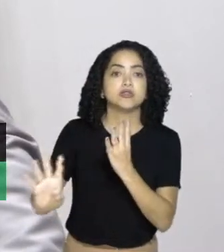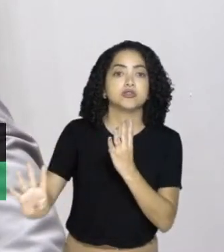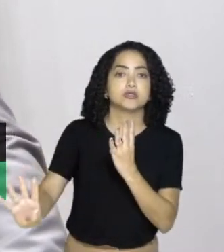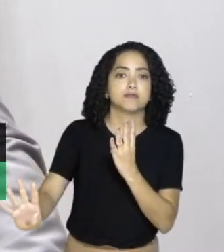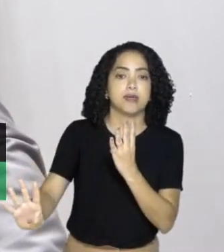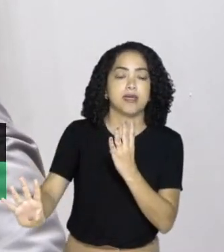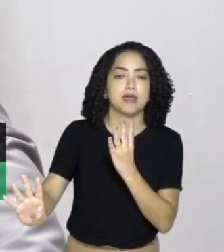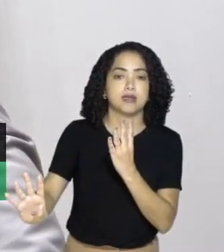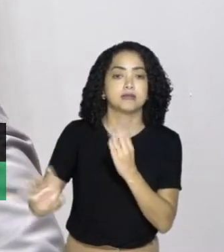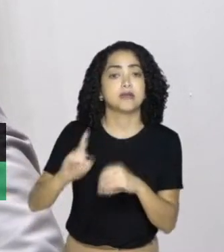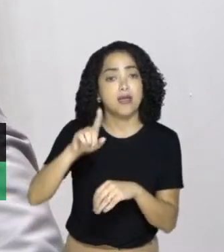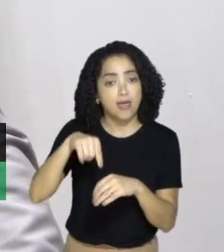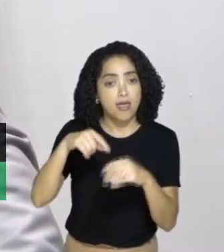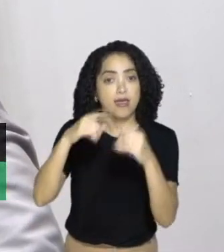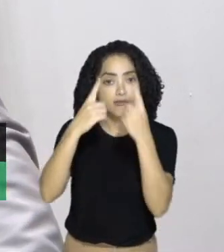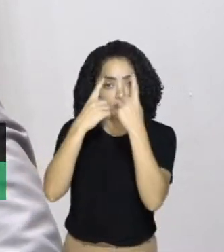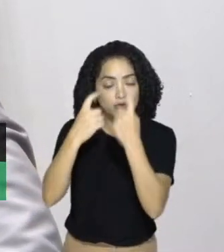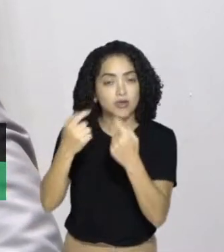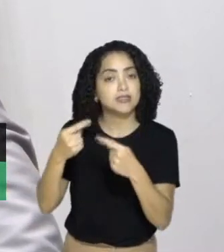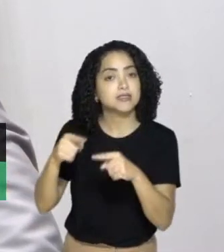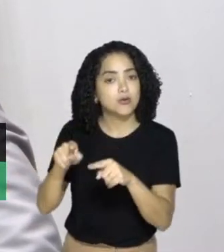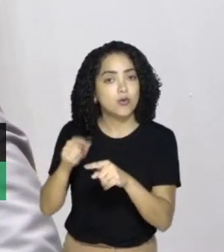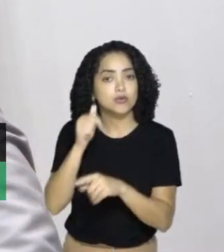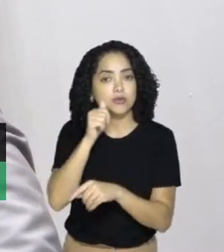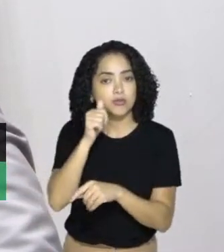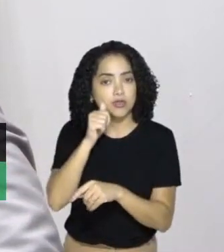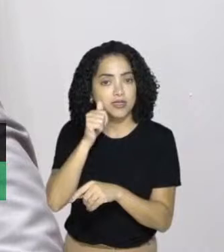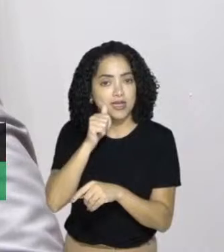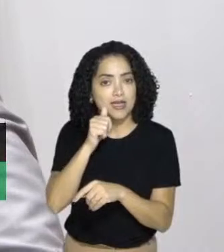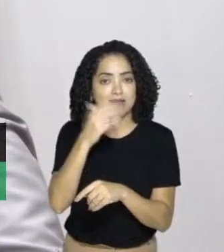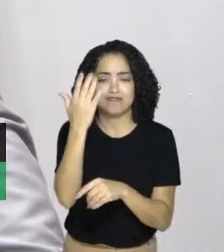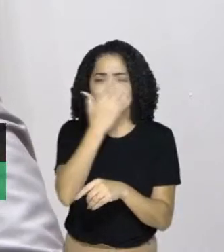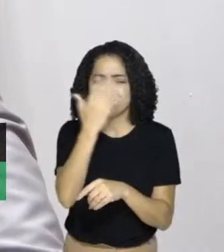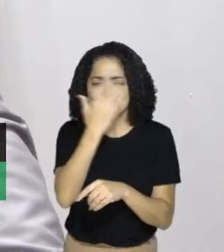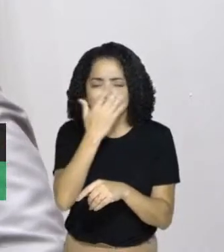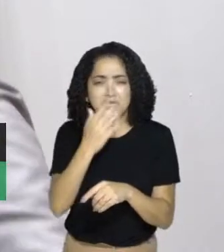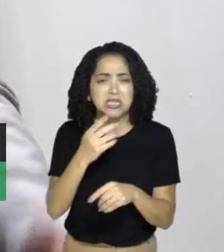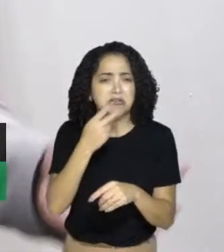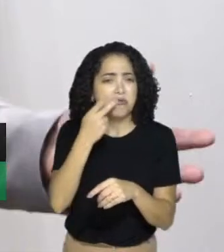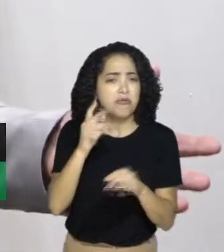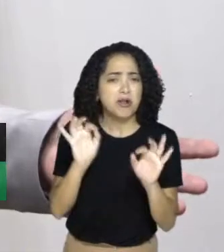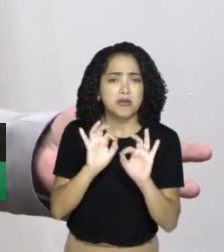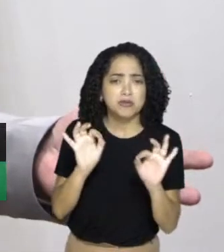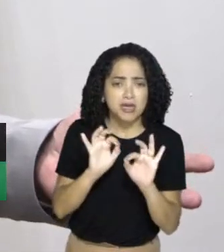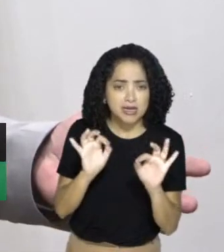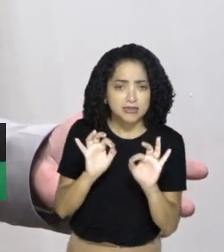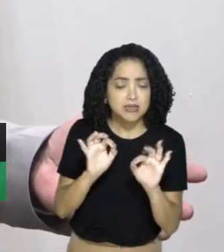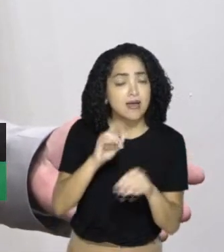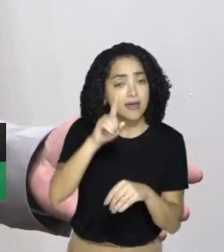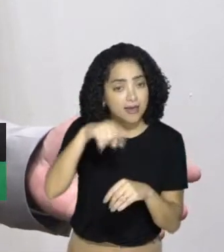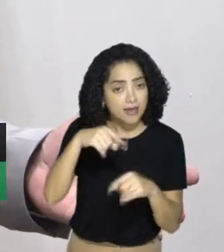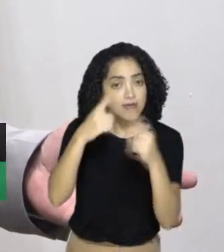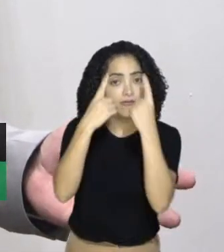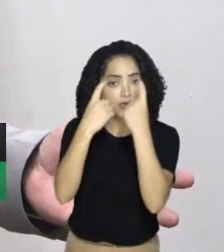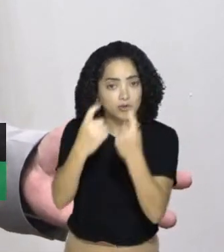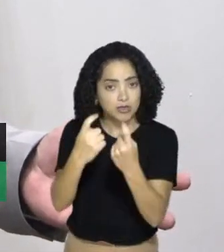Isso é violência contra a mulher. Ela passa de ser percebida e ninguém fala disso. Foi ou não foi uma violência contra a mulher?